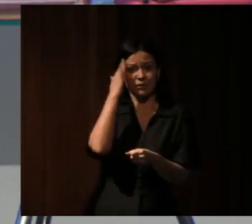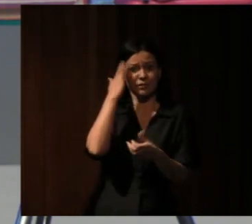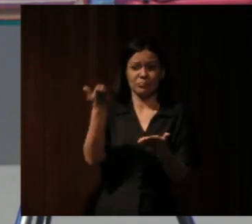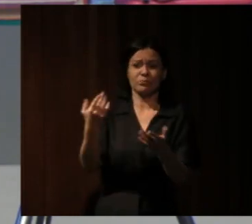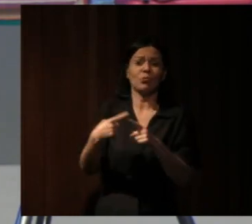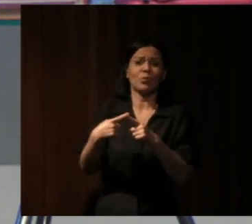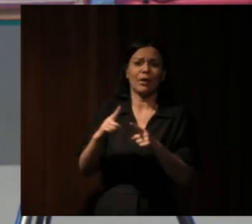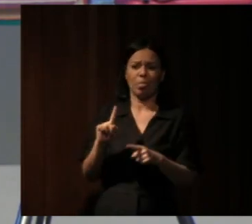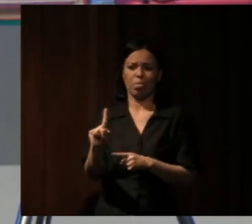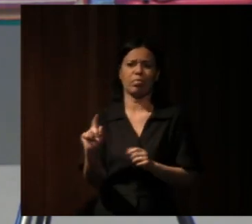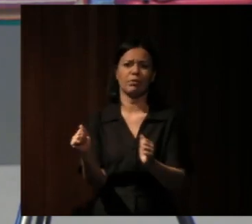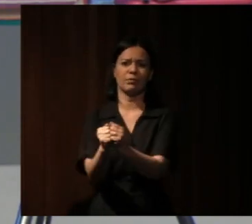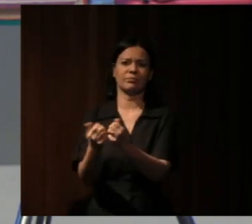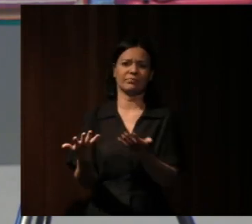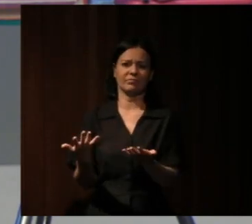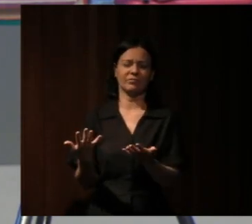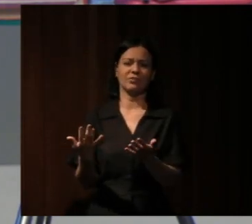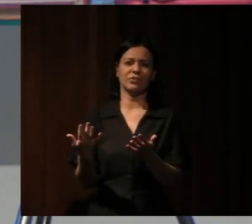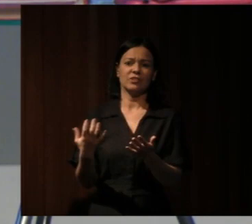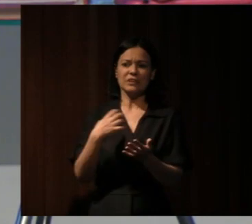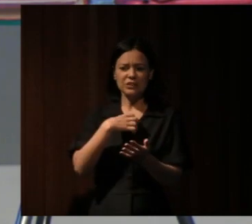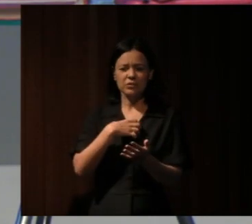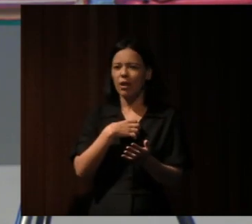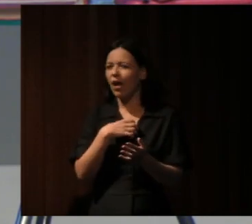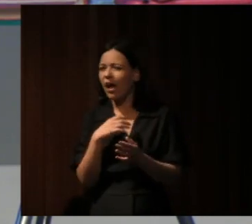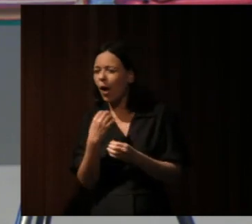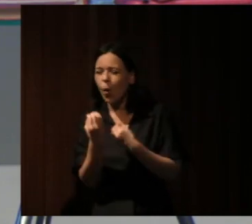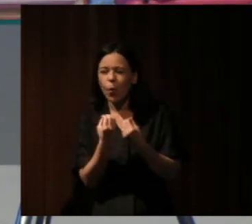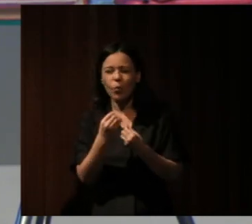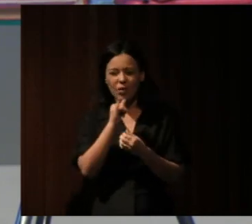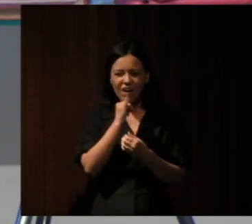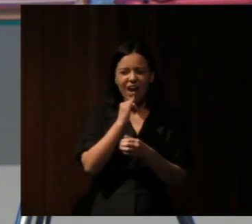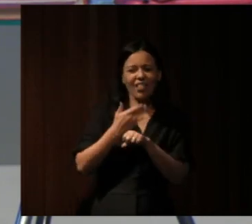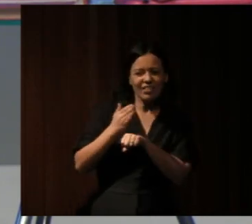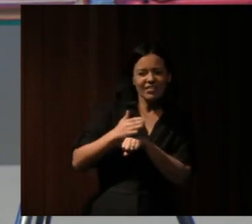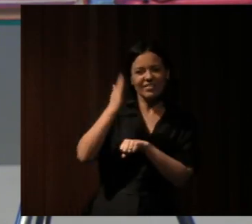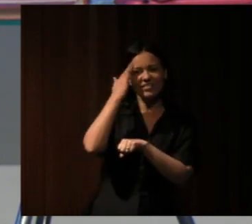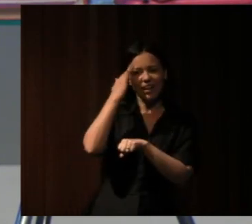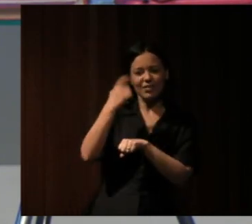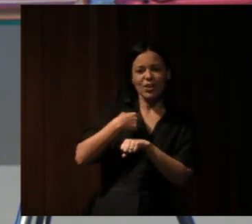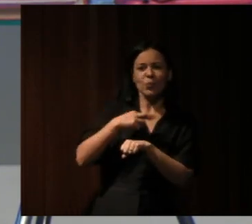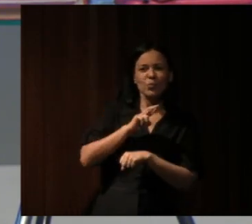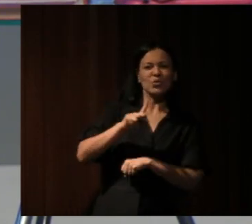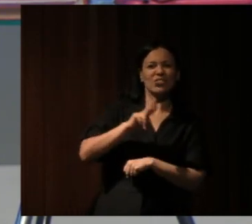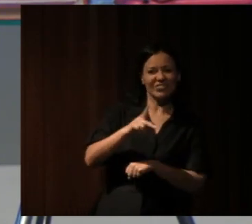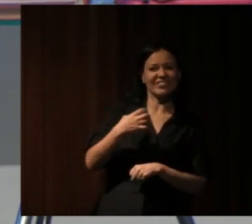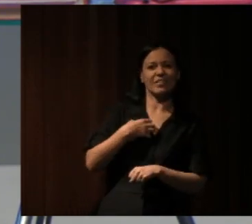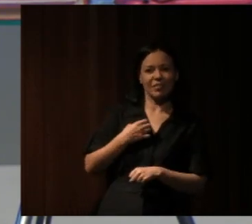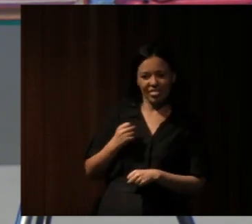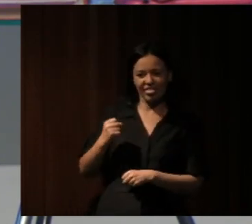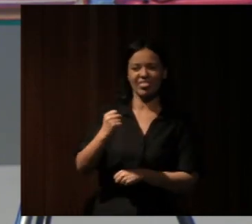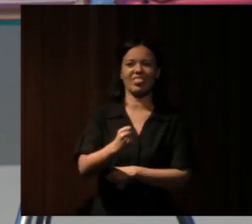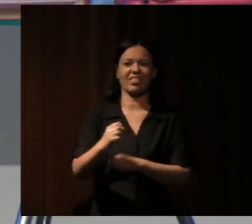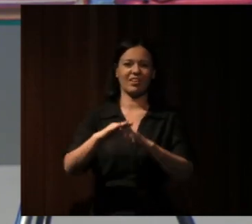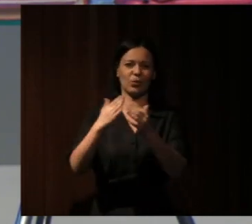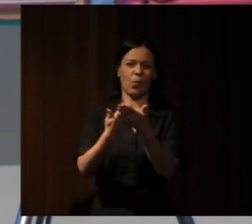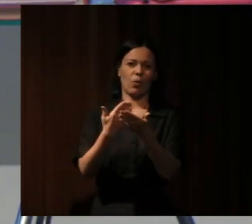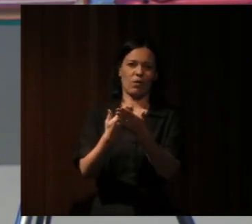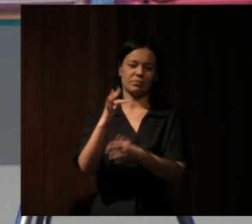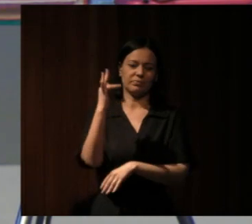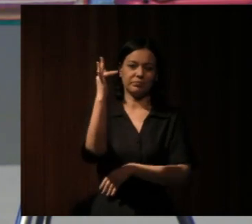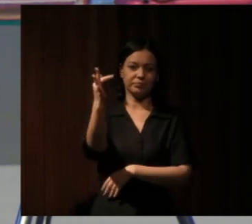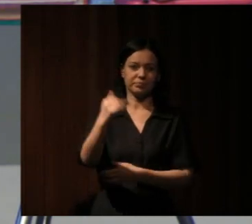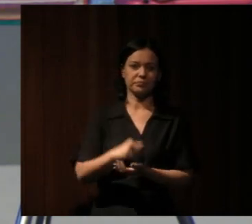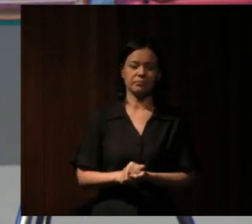planejando como driblar esse tipo de de Treinamento então você vê eh é algo que